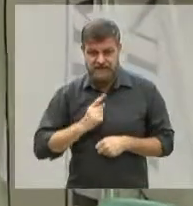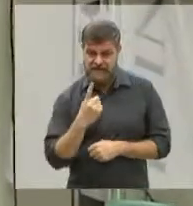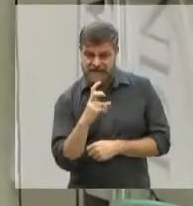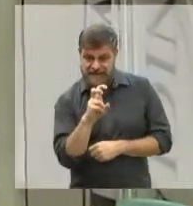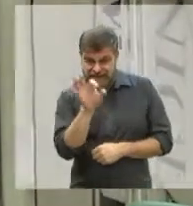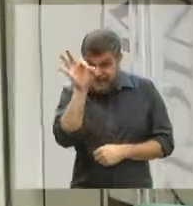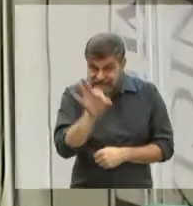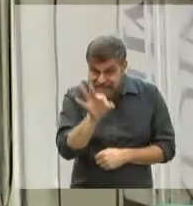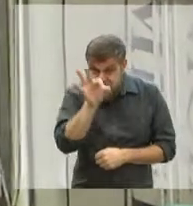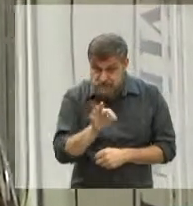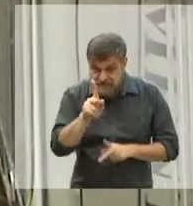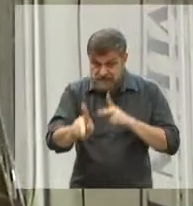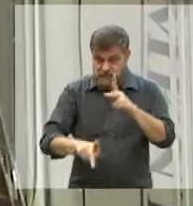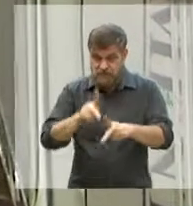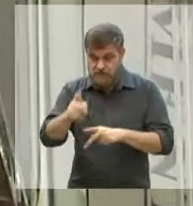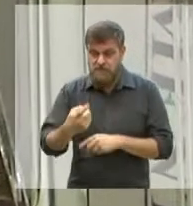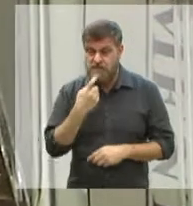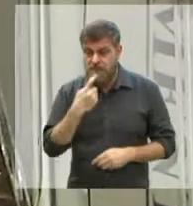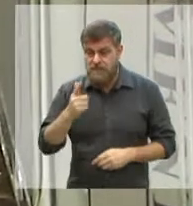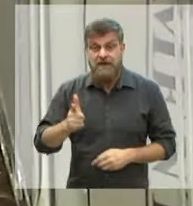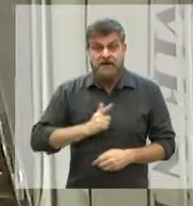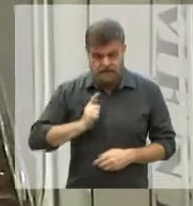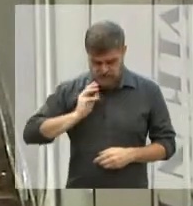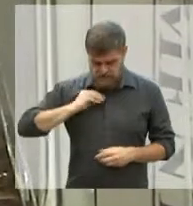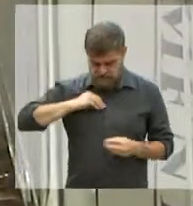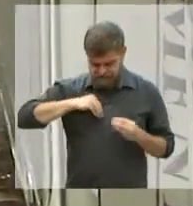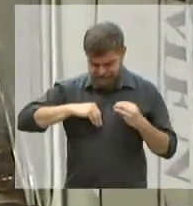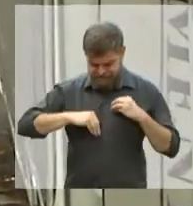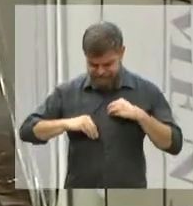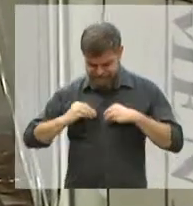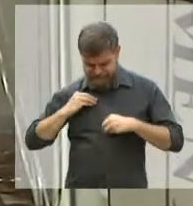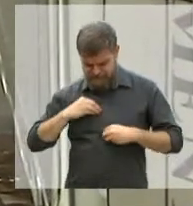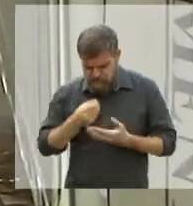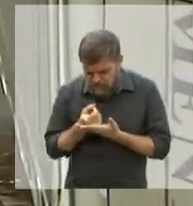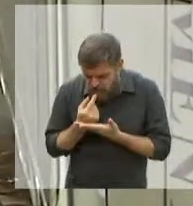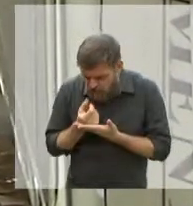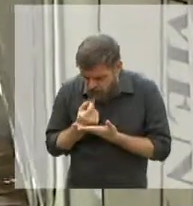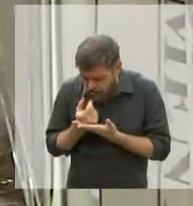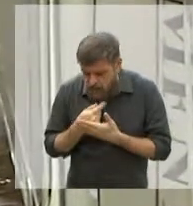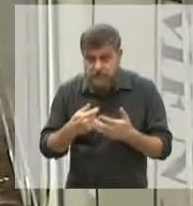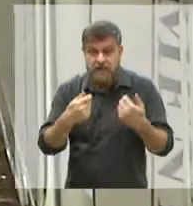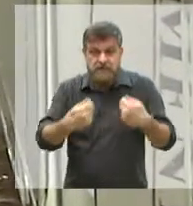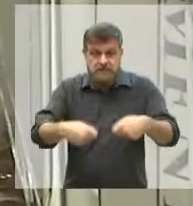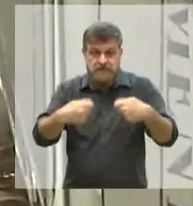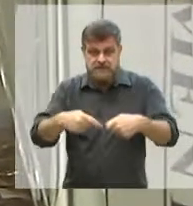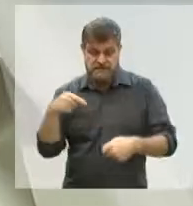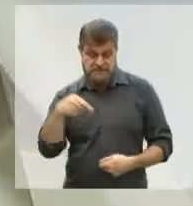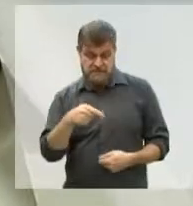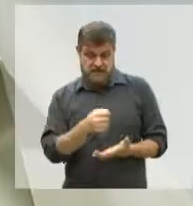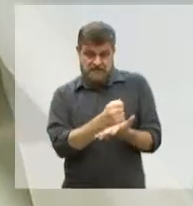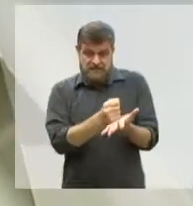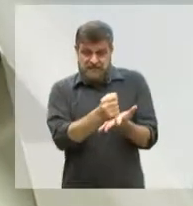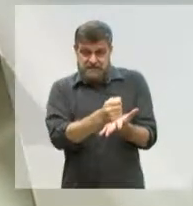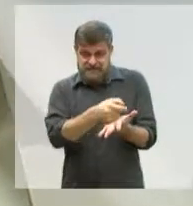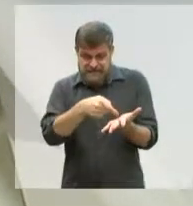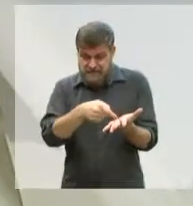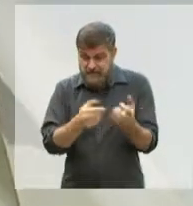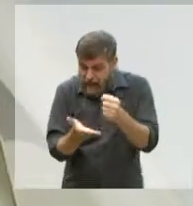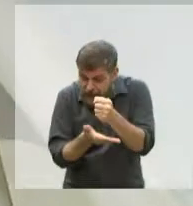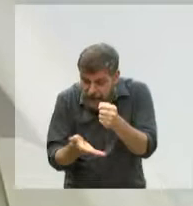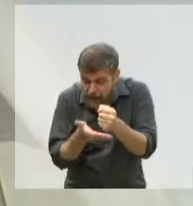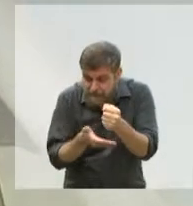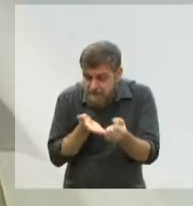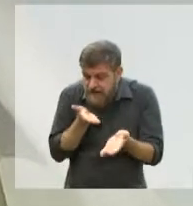15, 20% das pessoas adultas da cidade, é uma quantidade imensa, né? E esses medicamentos são um dos pilares